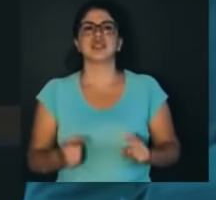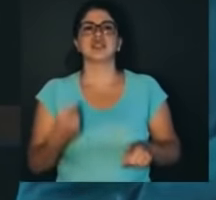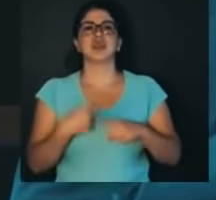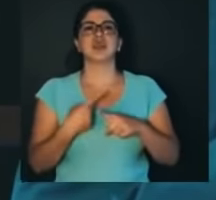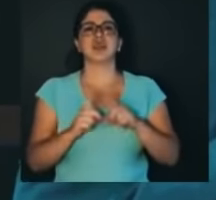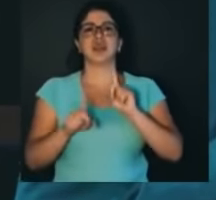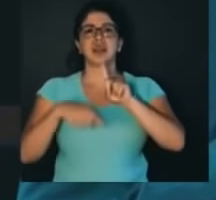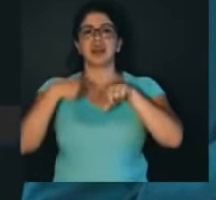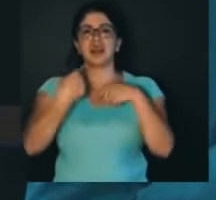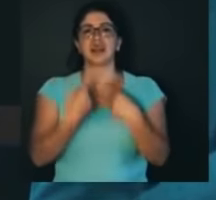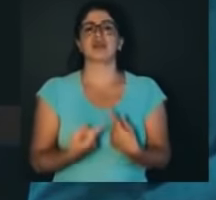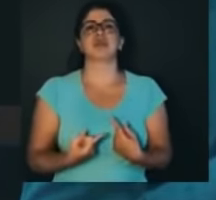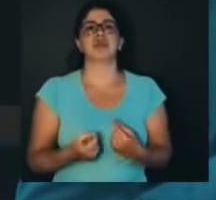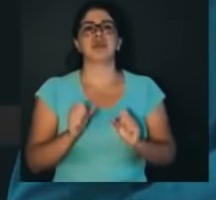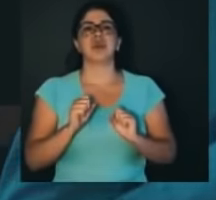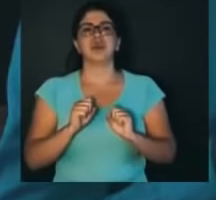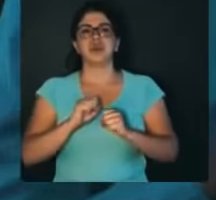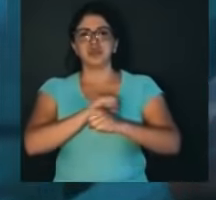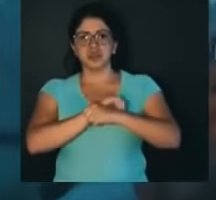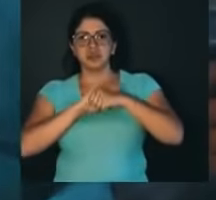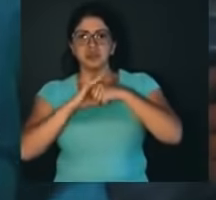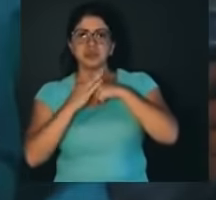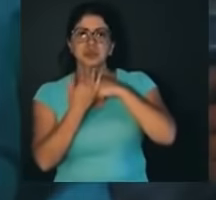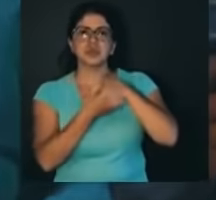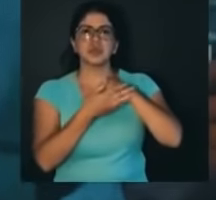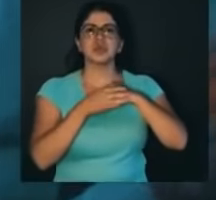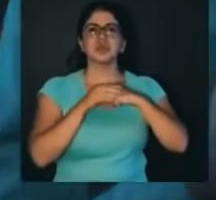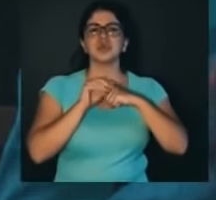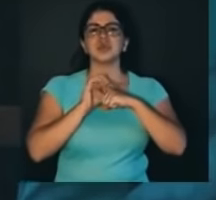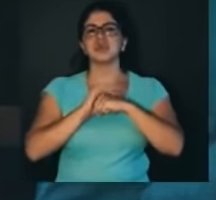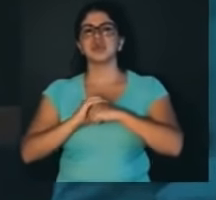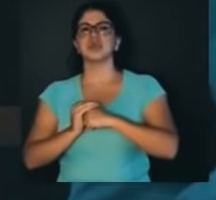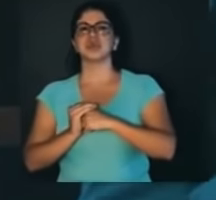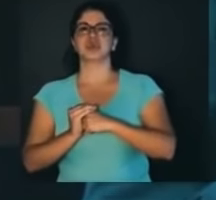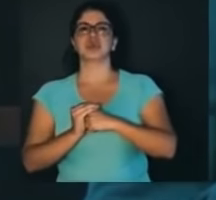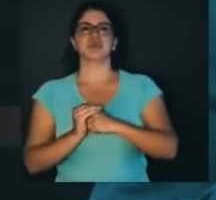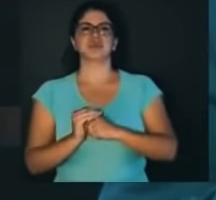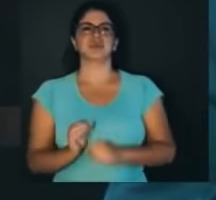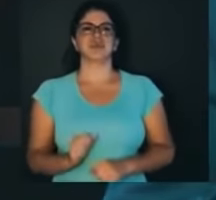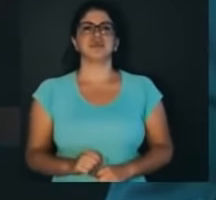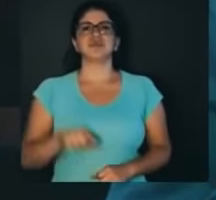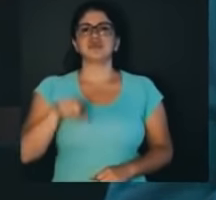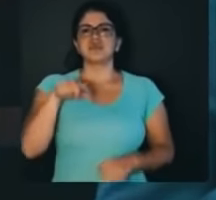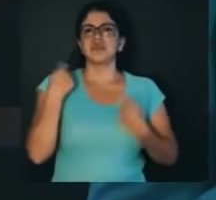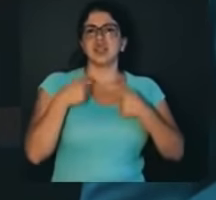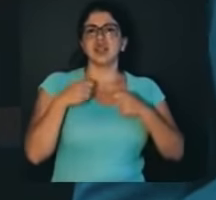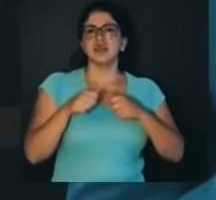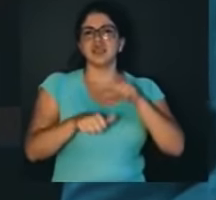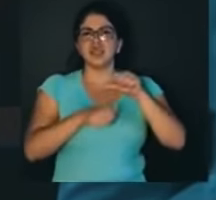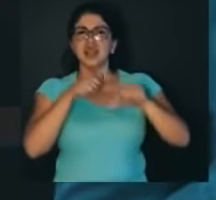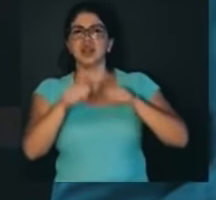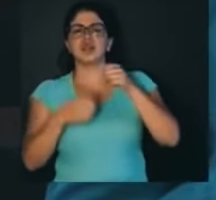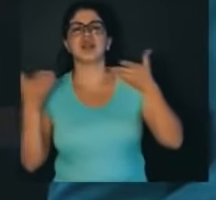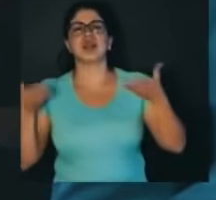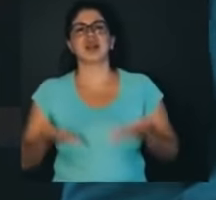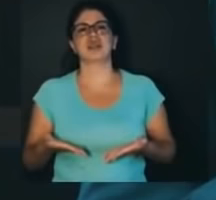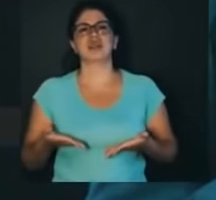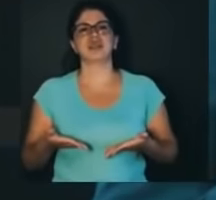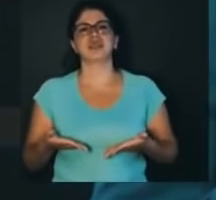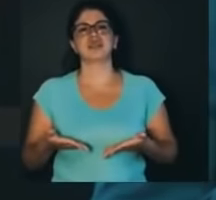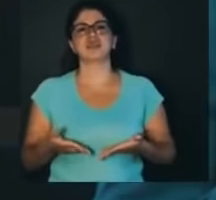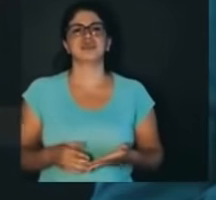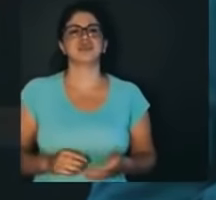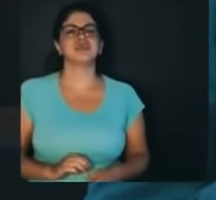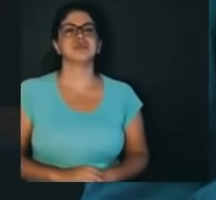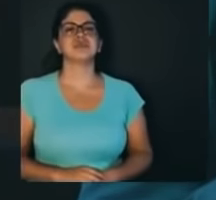não der um stop hoje, talvez você não tenha a capacidade de fazê-lo em outro dia, em outro